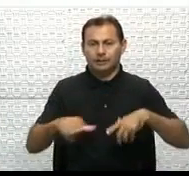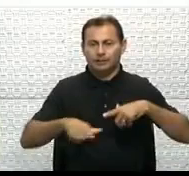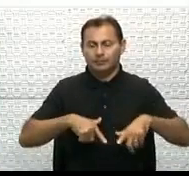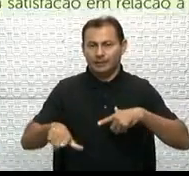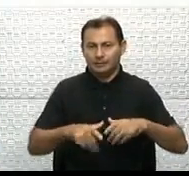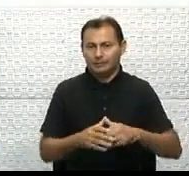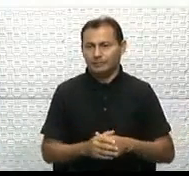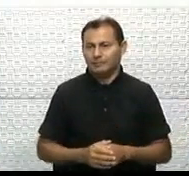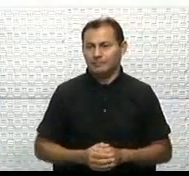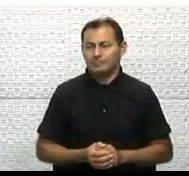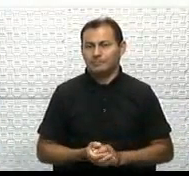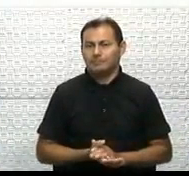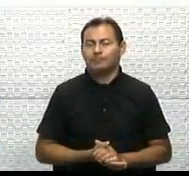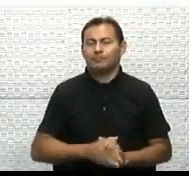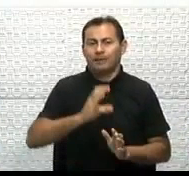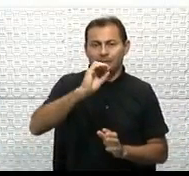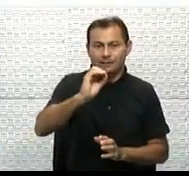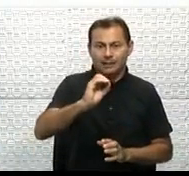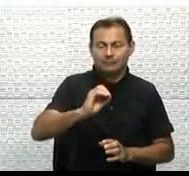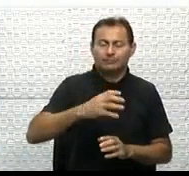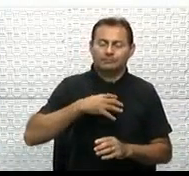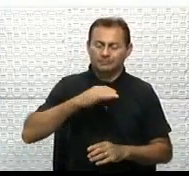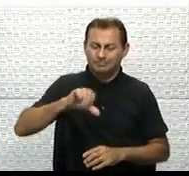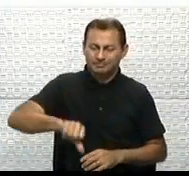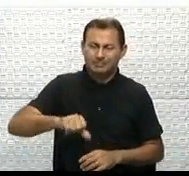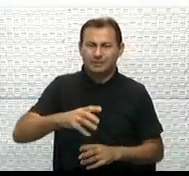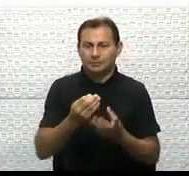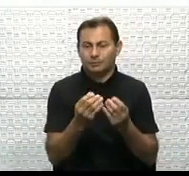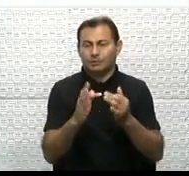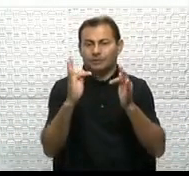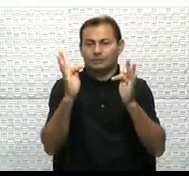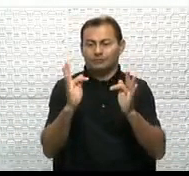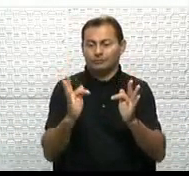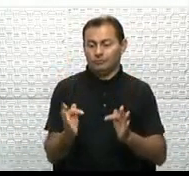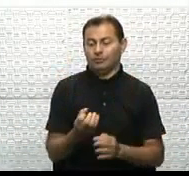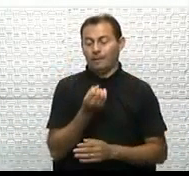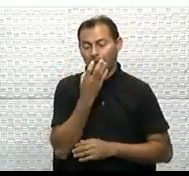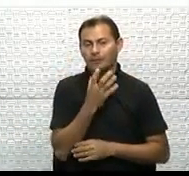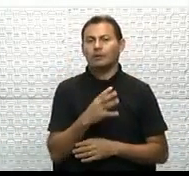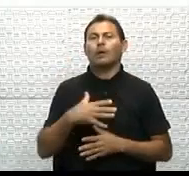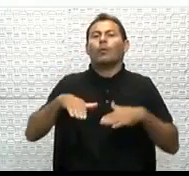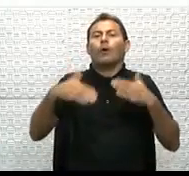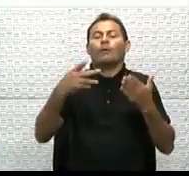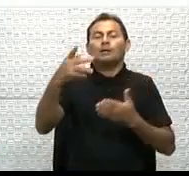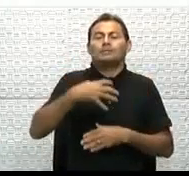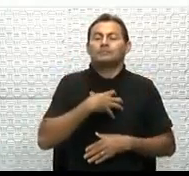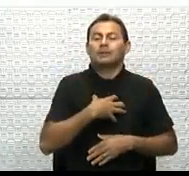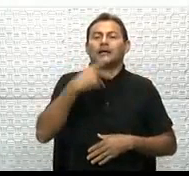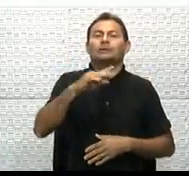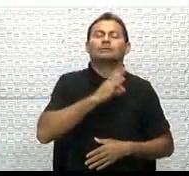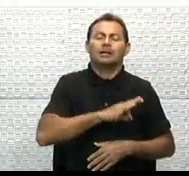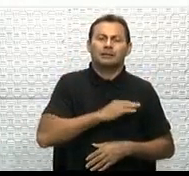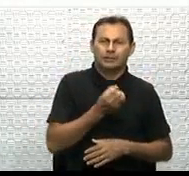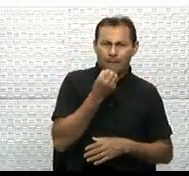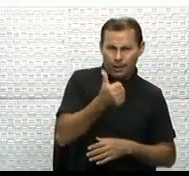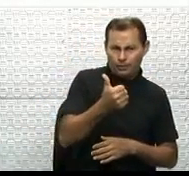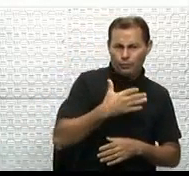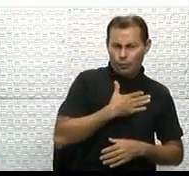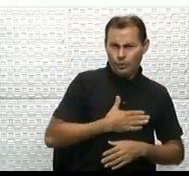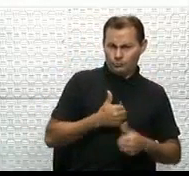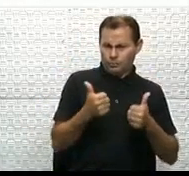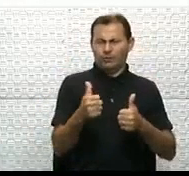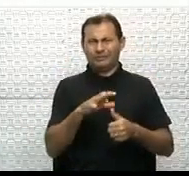trabalho. De 0, insatisfeito, a 10, muito satisfeito, qual é a sua satisfação em relação à sua remuneração?